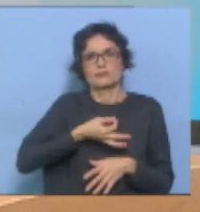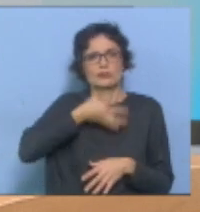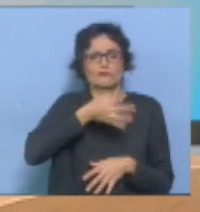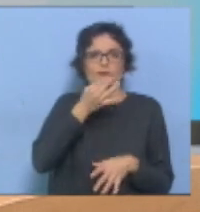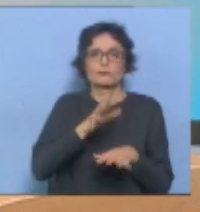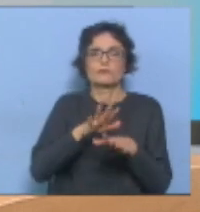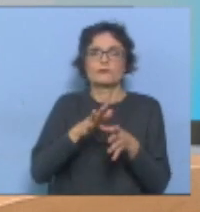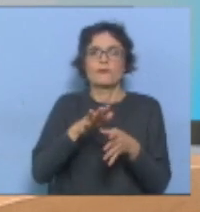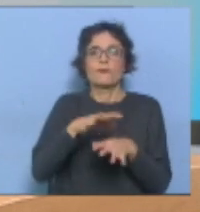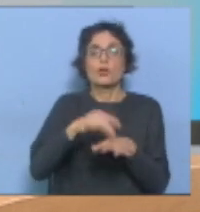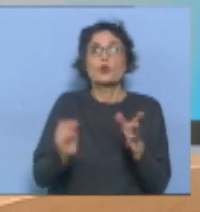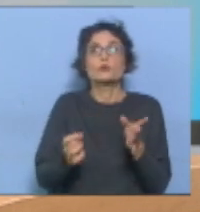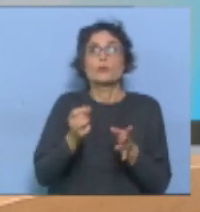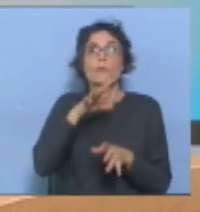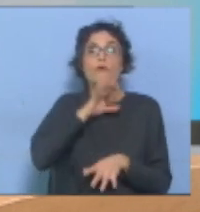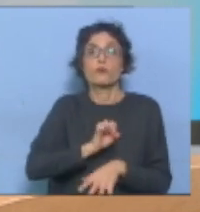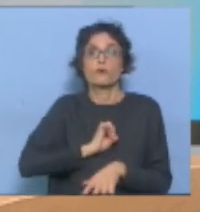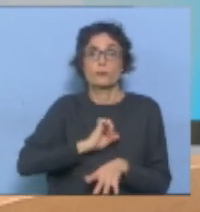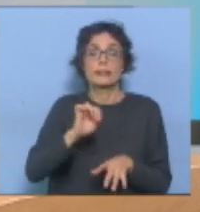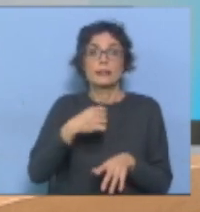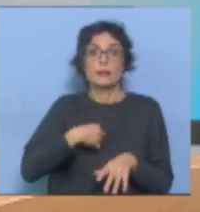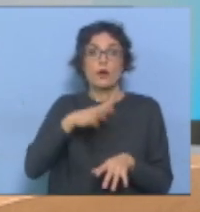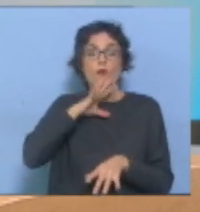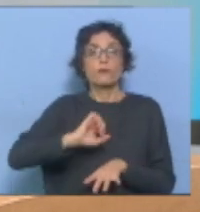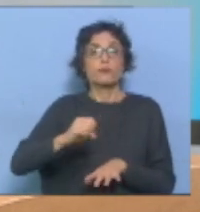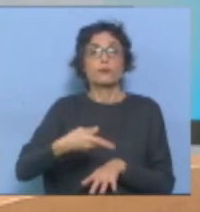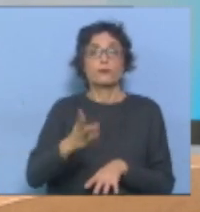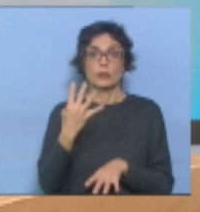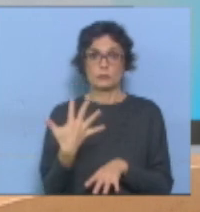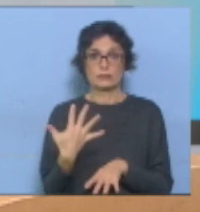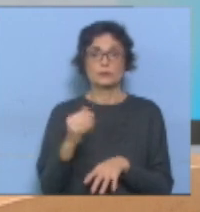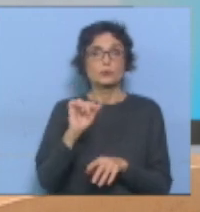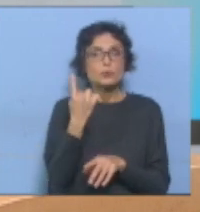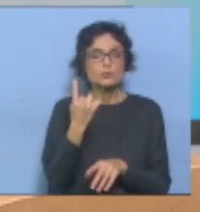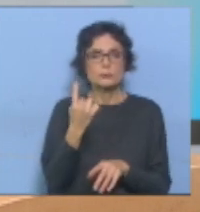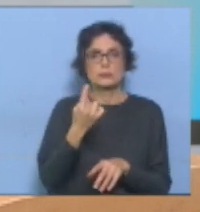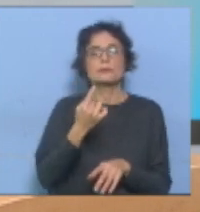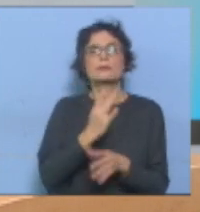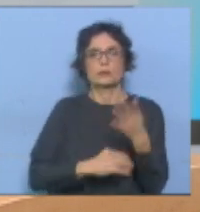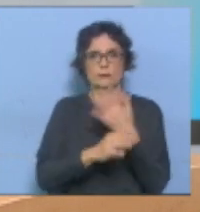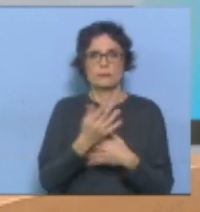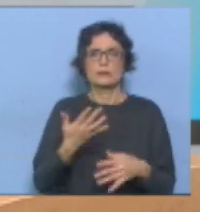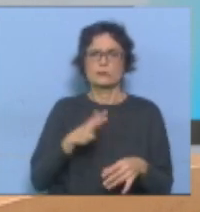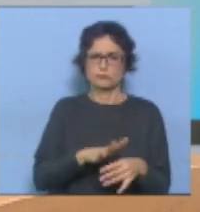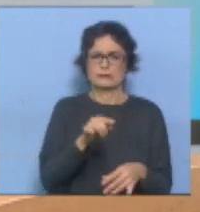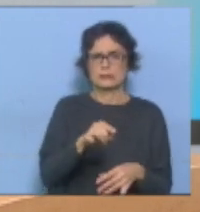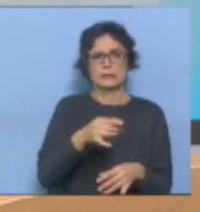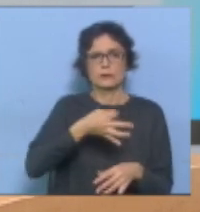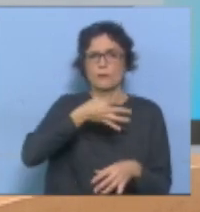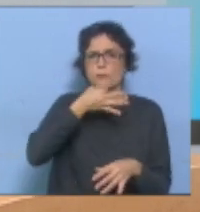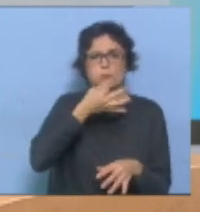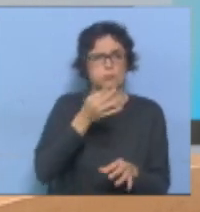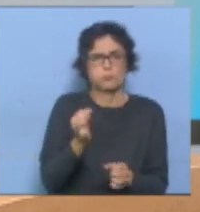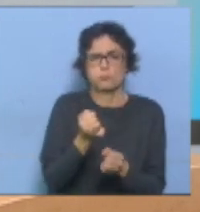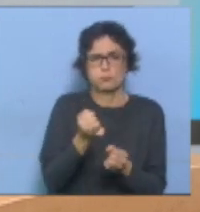filhos. Eu tenho 5 filhos, um deles é deficiente profundo e não fala, ou diz